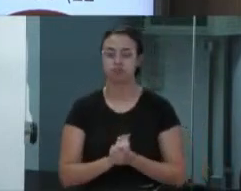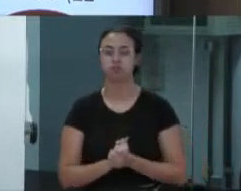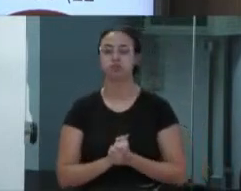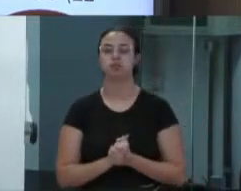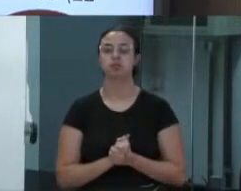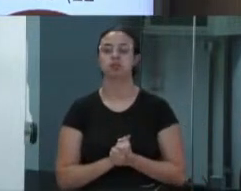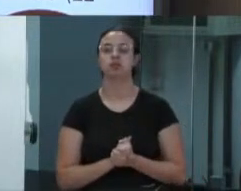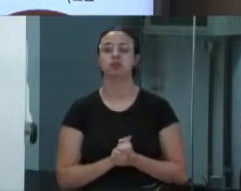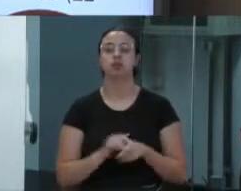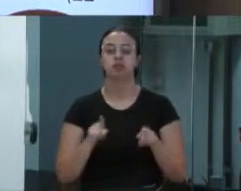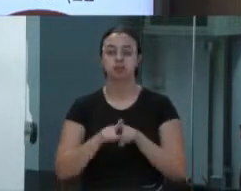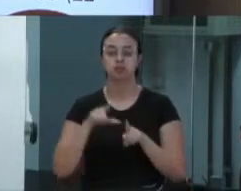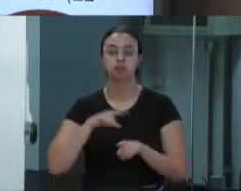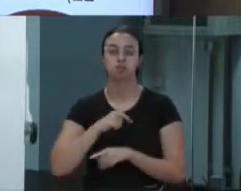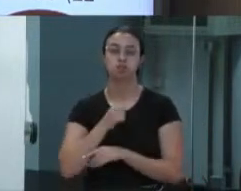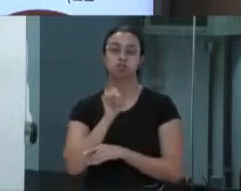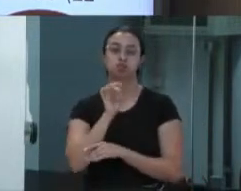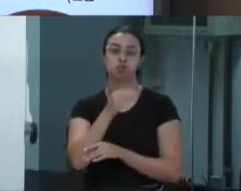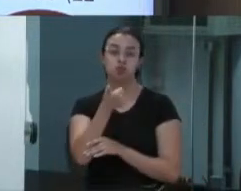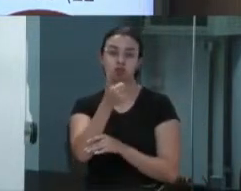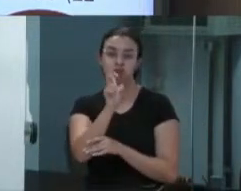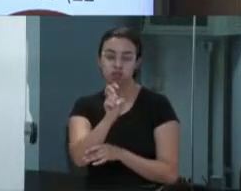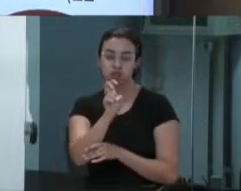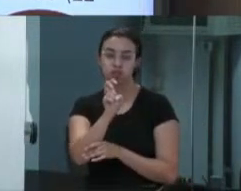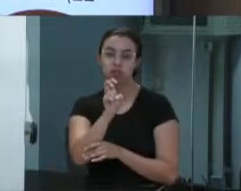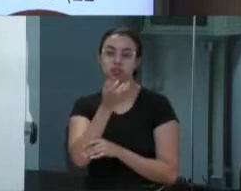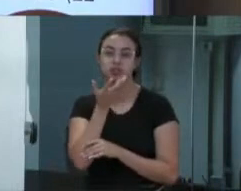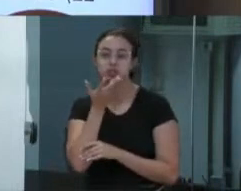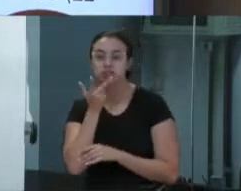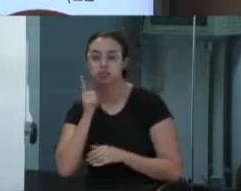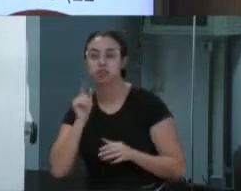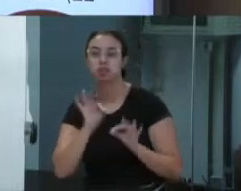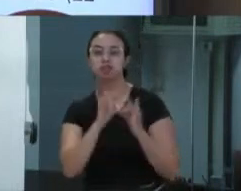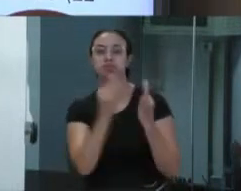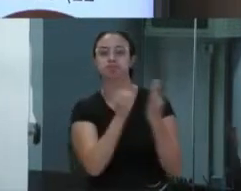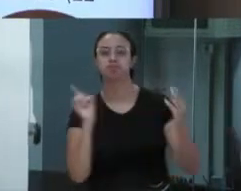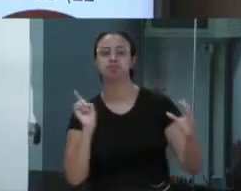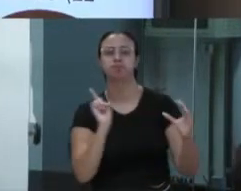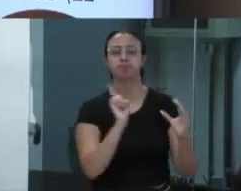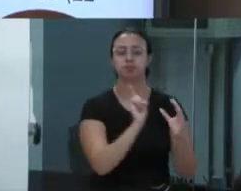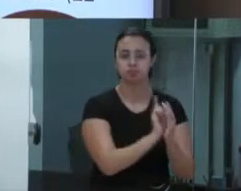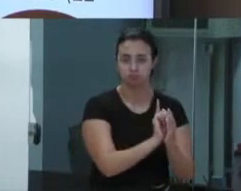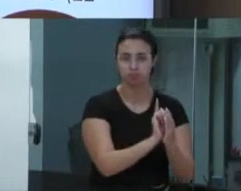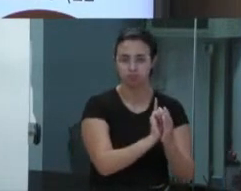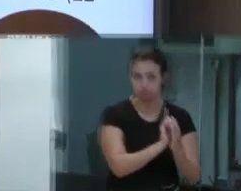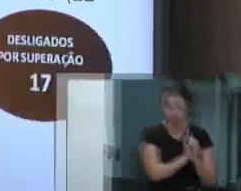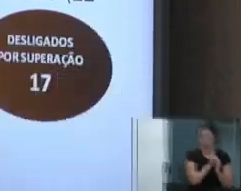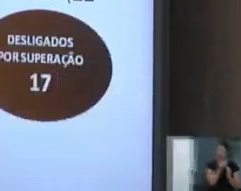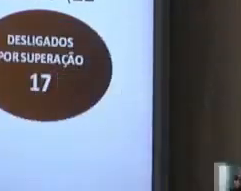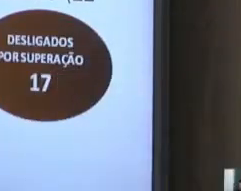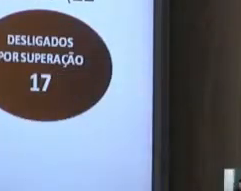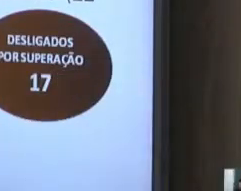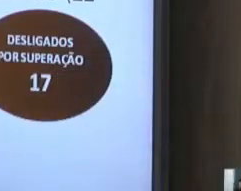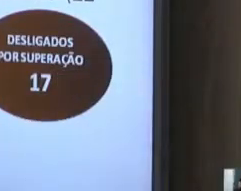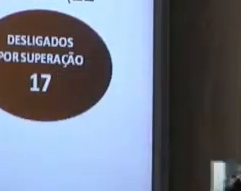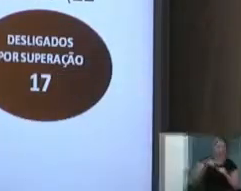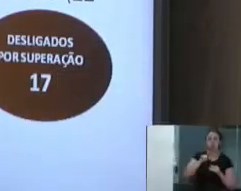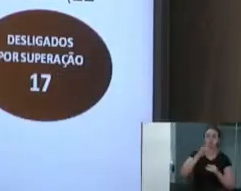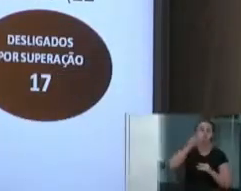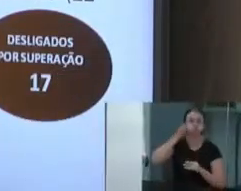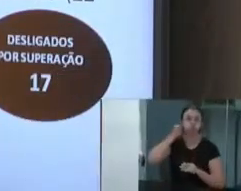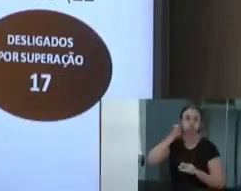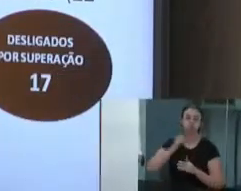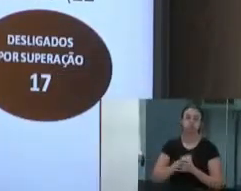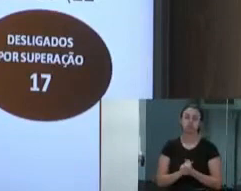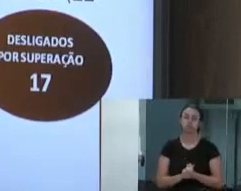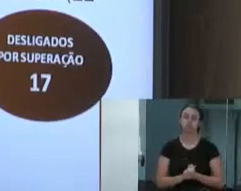acolhimentos e tivemos apenas 15 que foram devolvidos para suas famílias, né, ou encaminhados para adoção. Da família